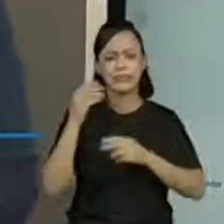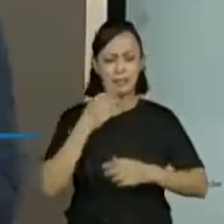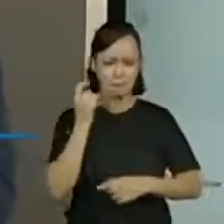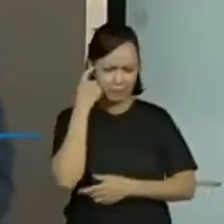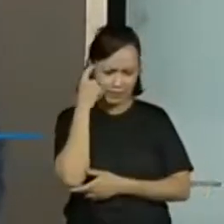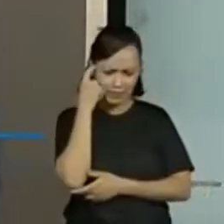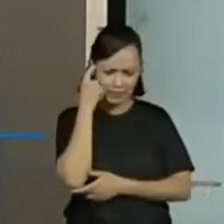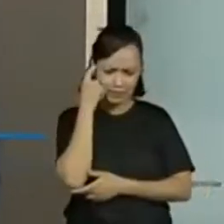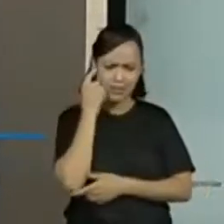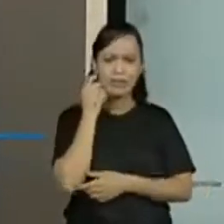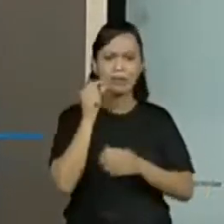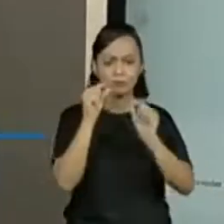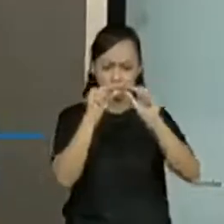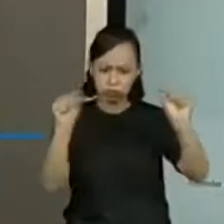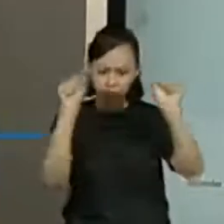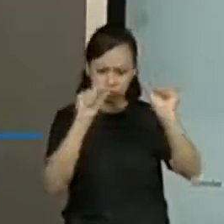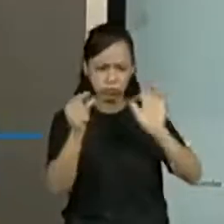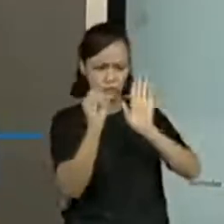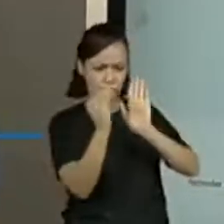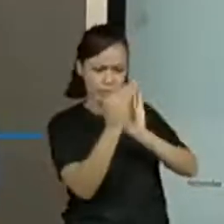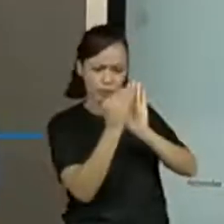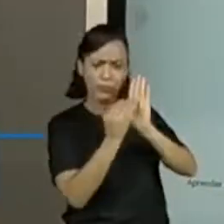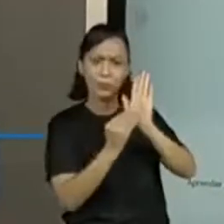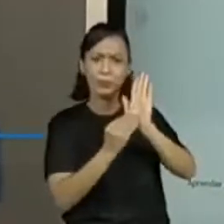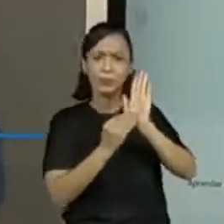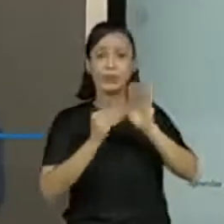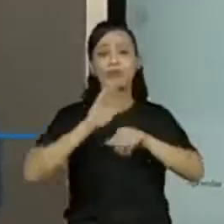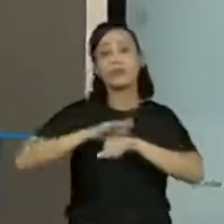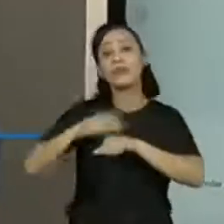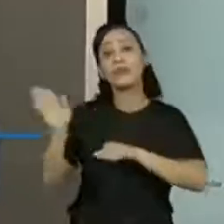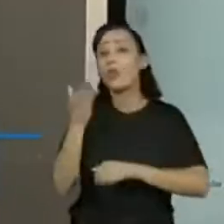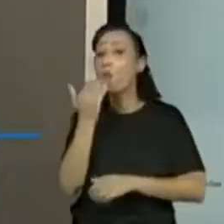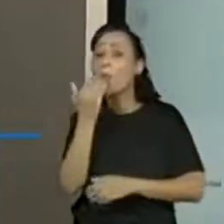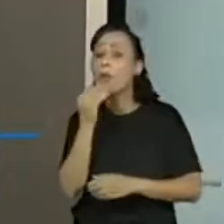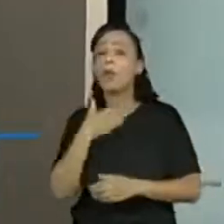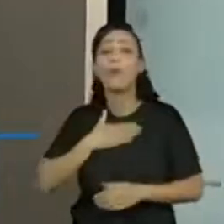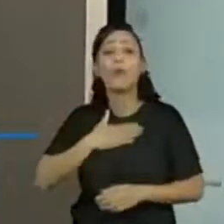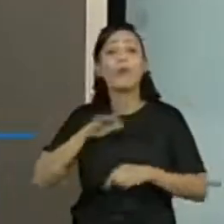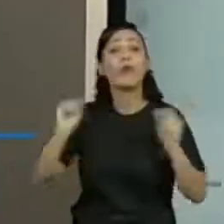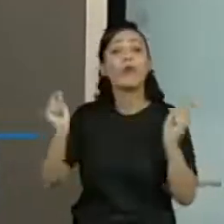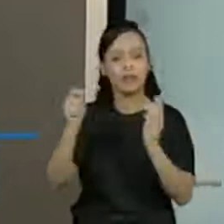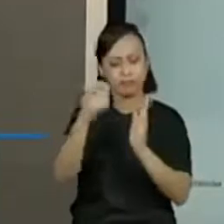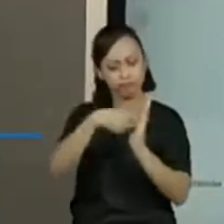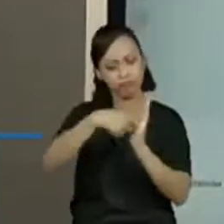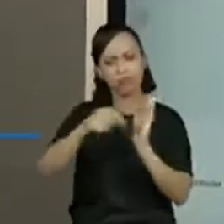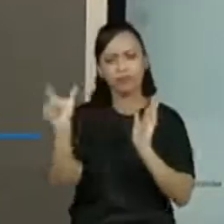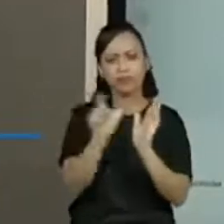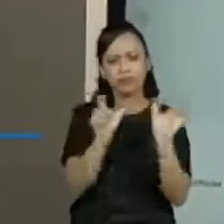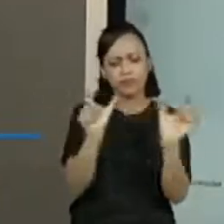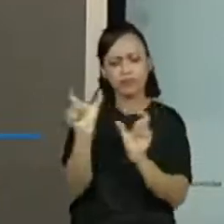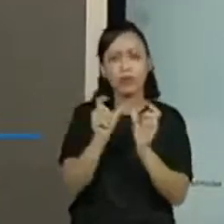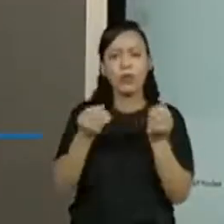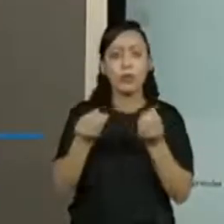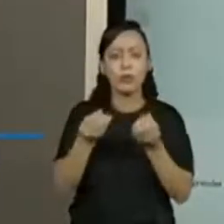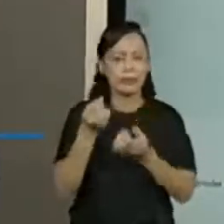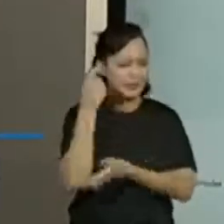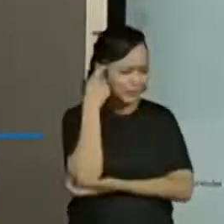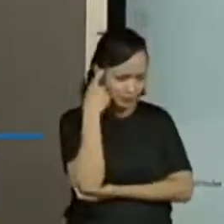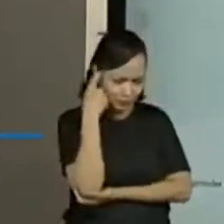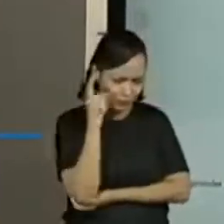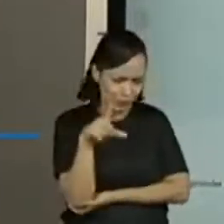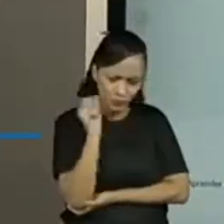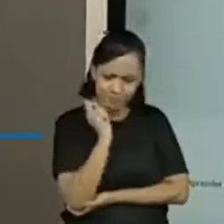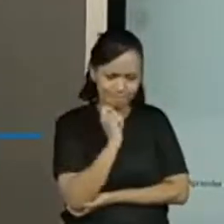da gente escreveu um dos Pratos da professor Oi Kelly um dos Pratos preferidos porque eu não consigo